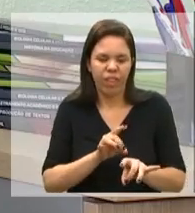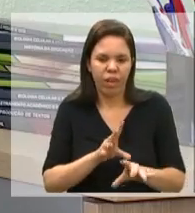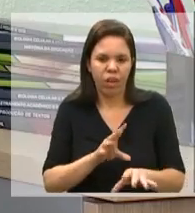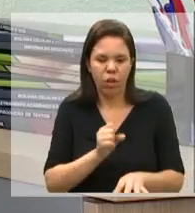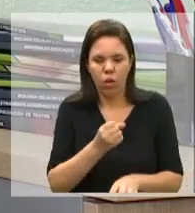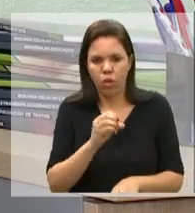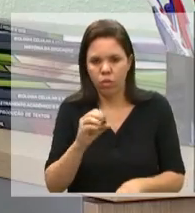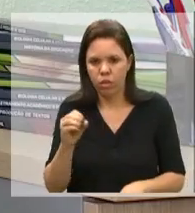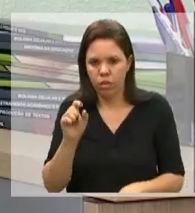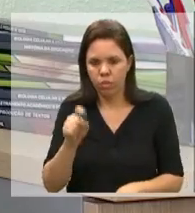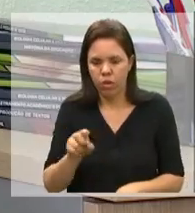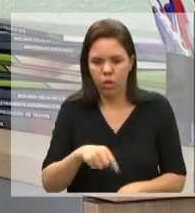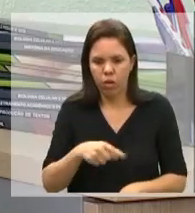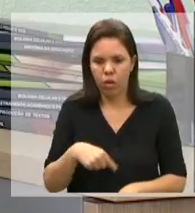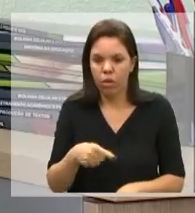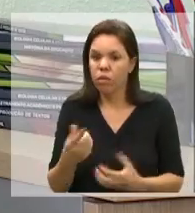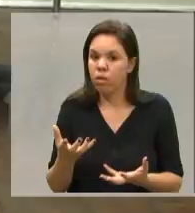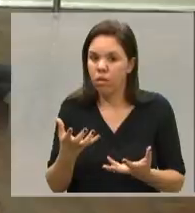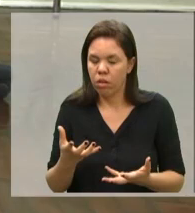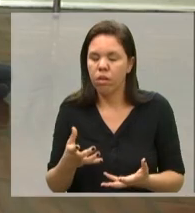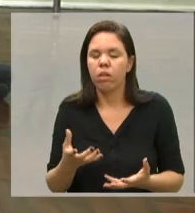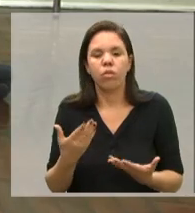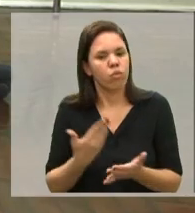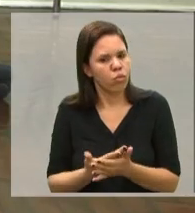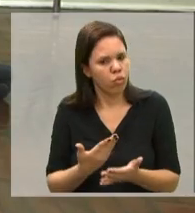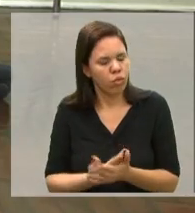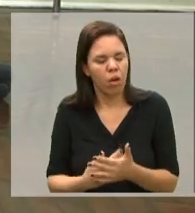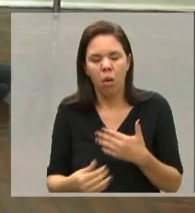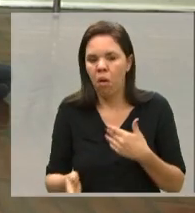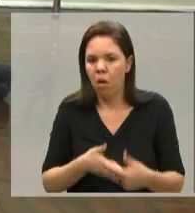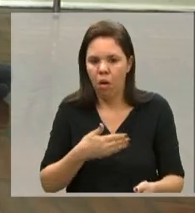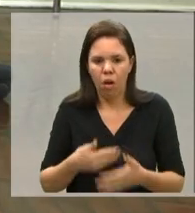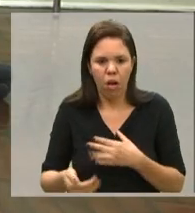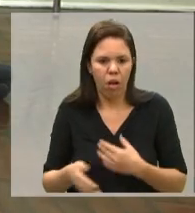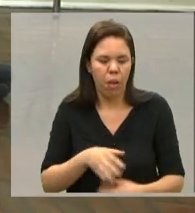800, 1000 horas, ele tem que querer estudar. Não interessa o formato.